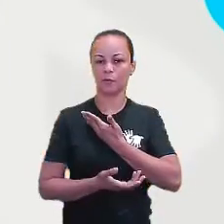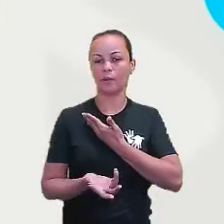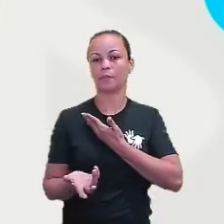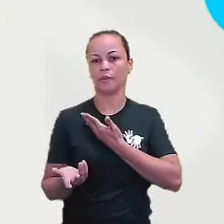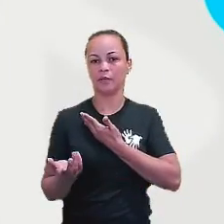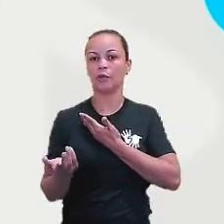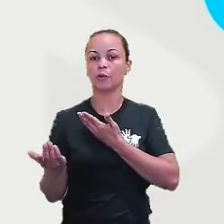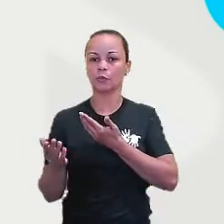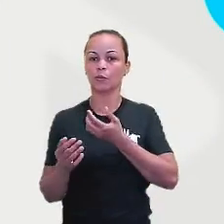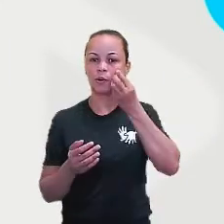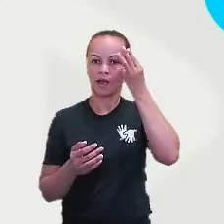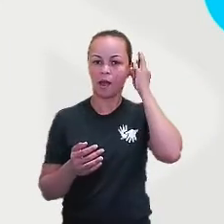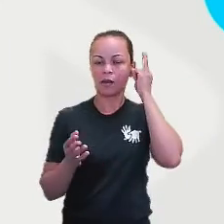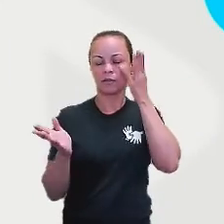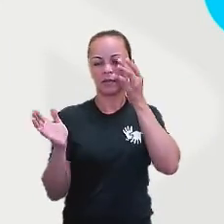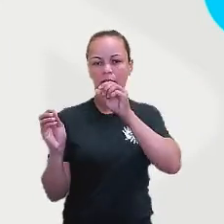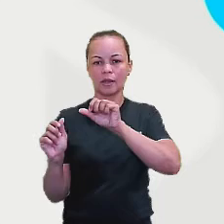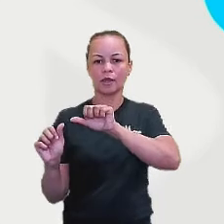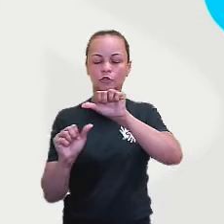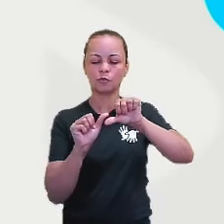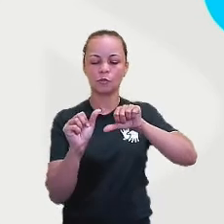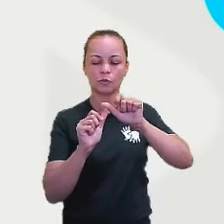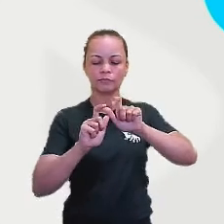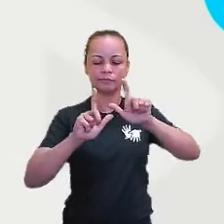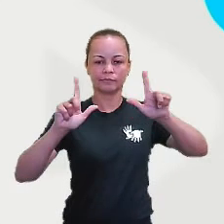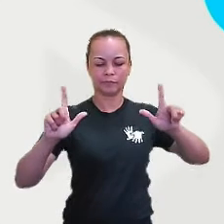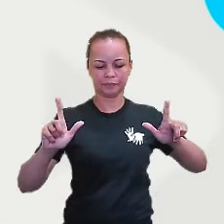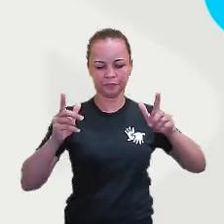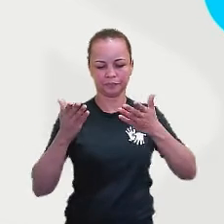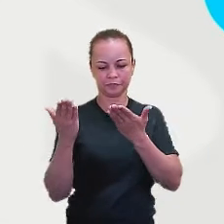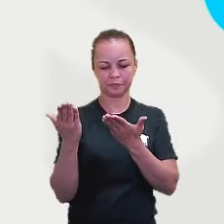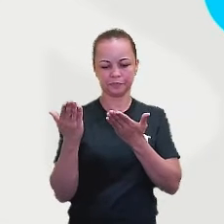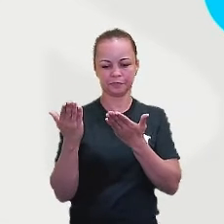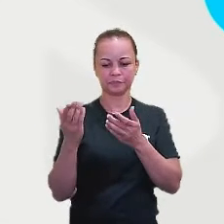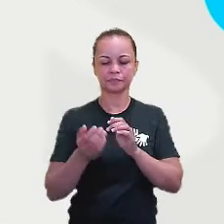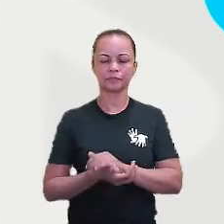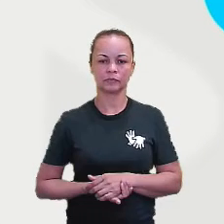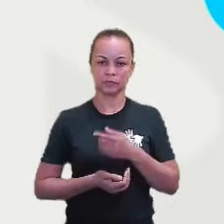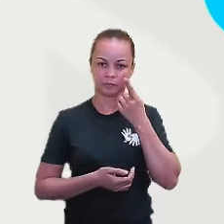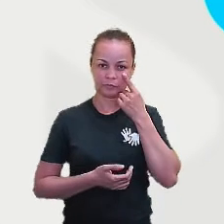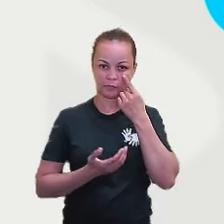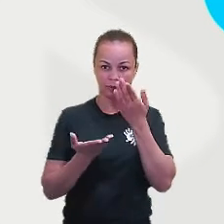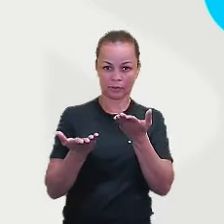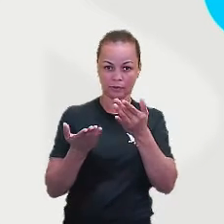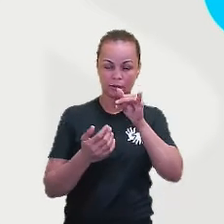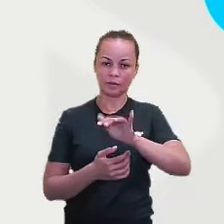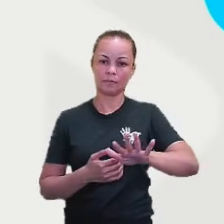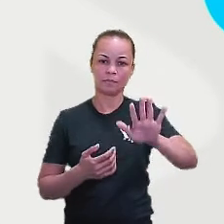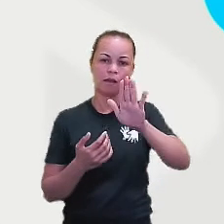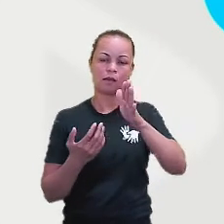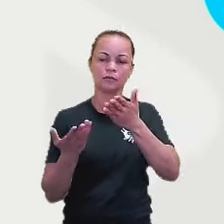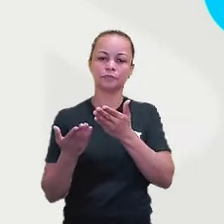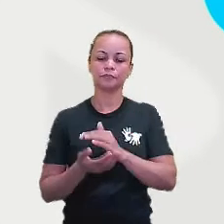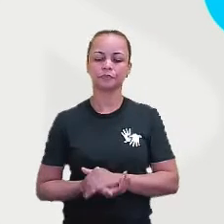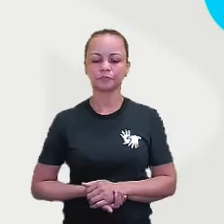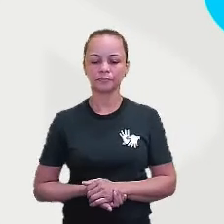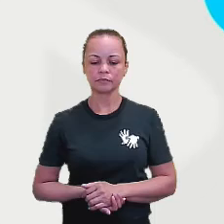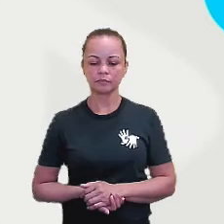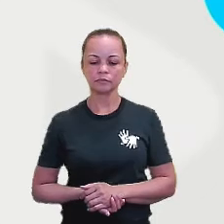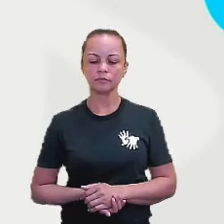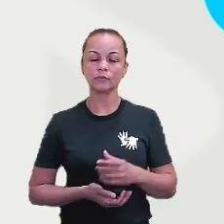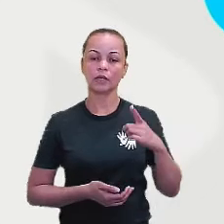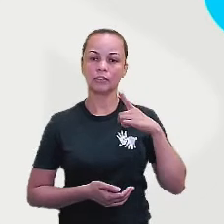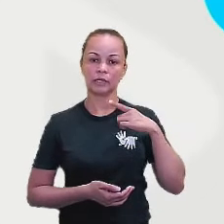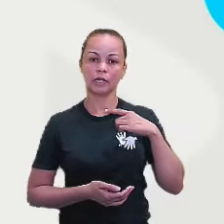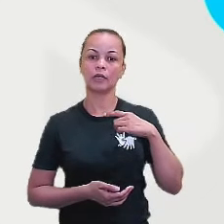abrir essa imagem, que é só para a gente ratificar e reforçar aquilo que a gente estava falando. Então, ó, vê essa imagem aí, gente. Vocês estão vendo aí, ó. A gente tem aí